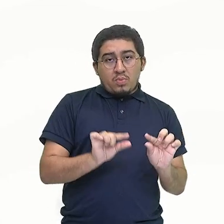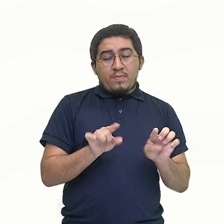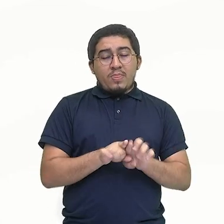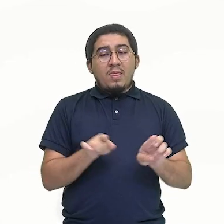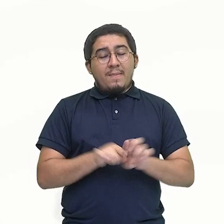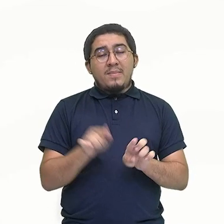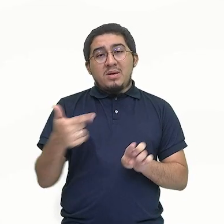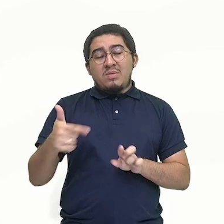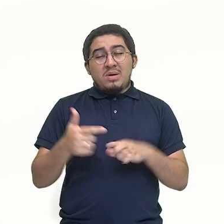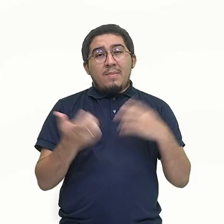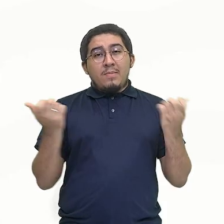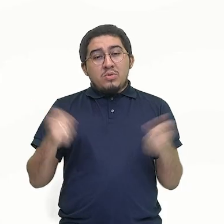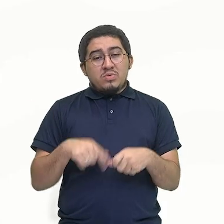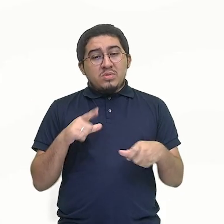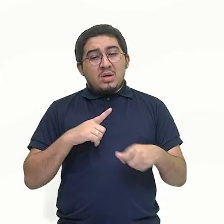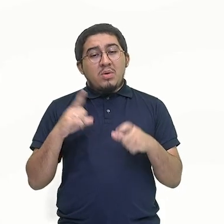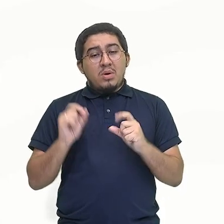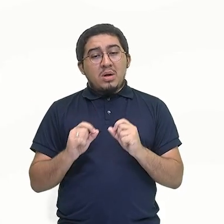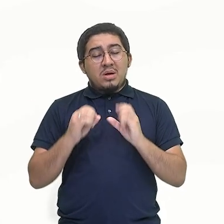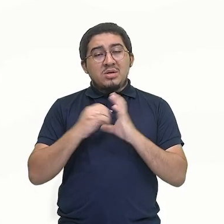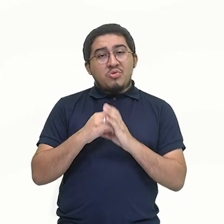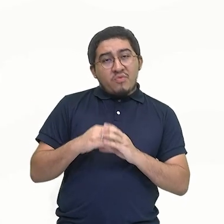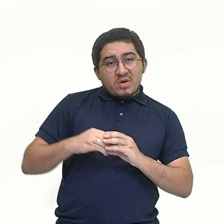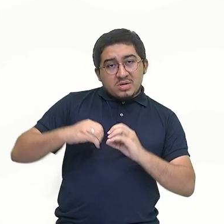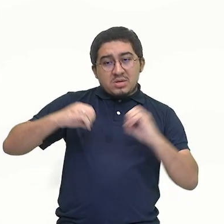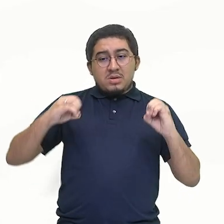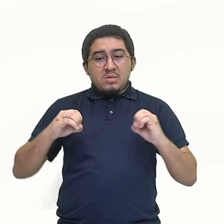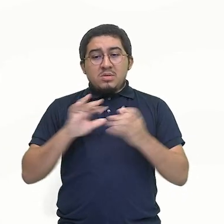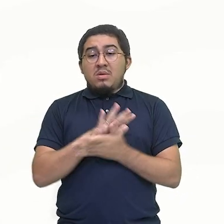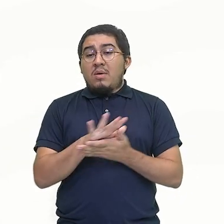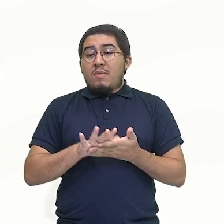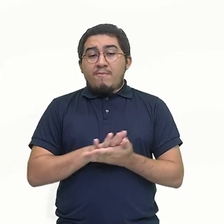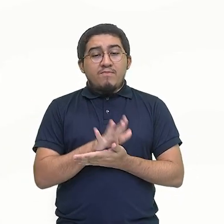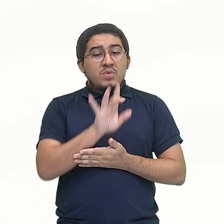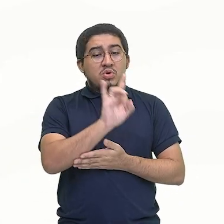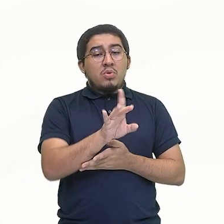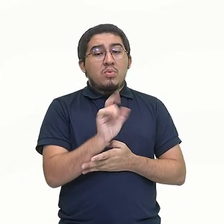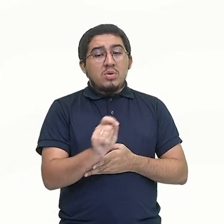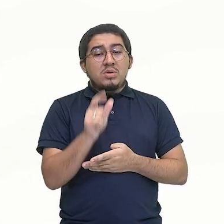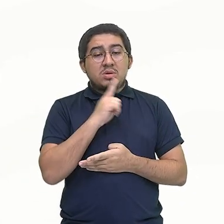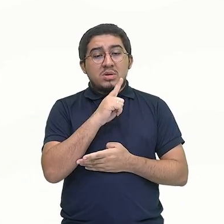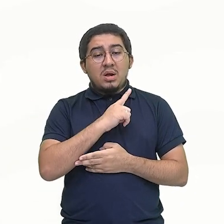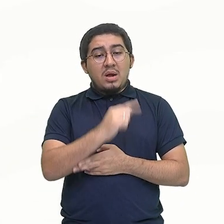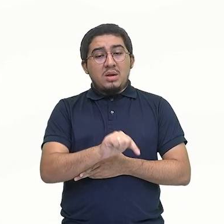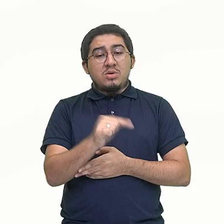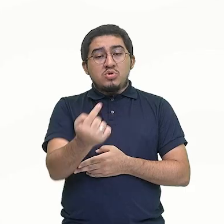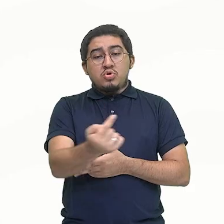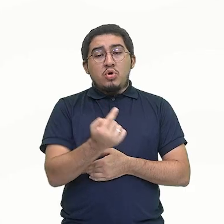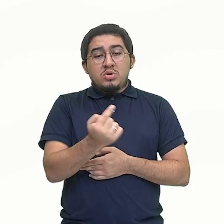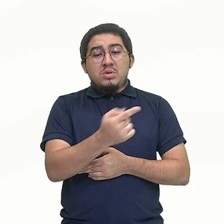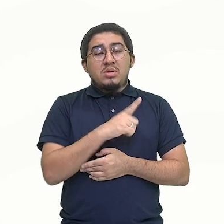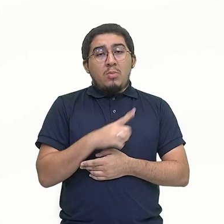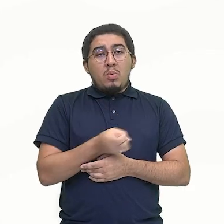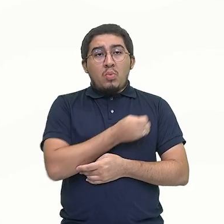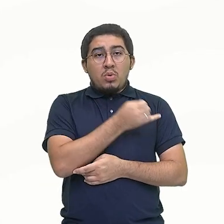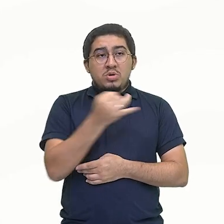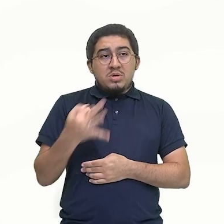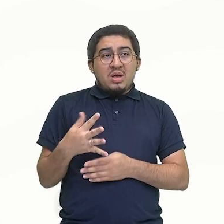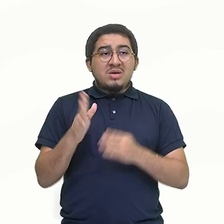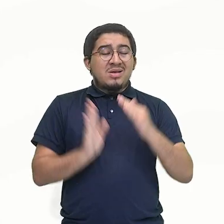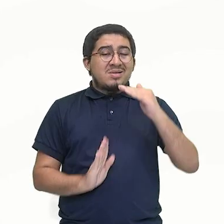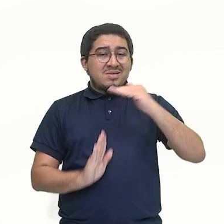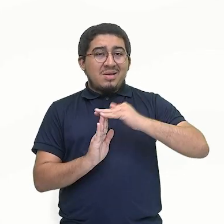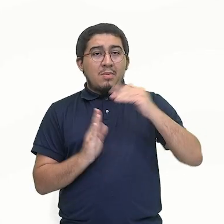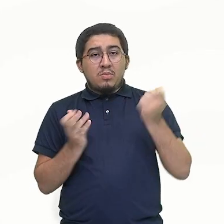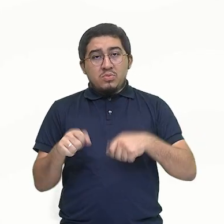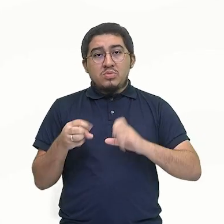se diferenciar em qualquer tipo de célula. São capazes apenas de se diferenciar em um número limitado de